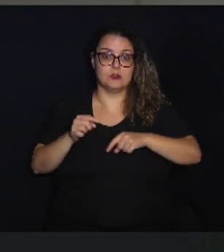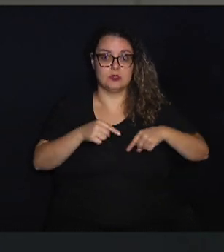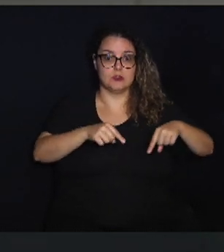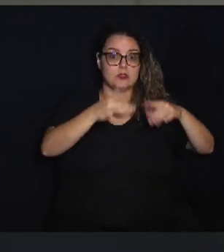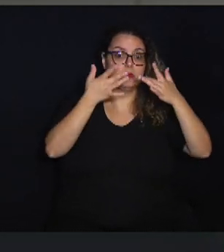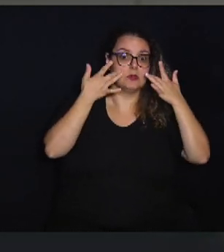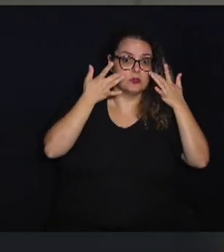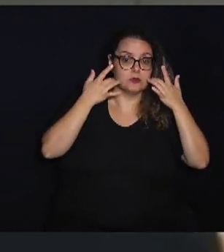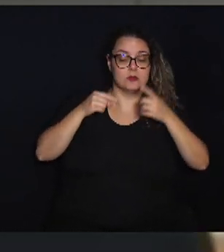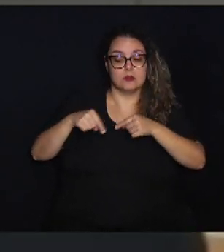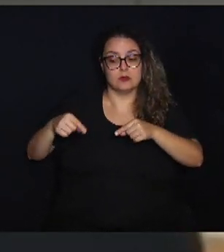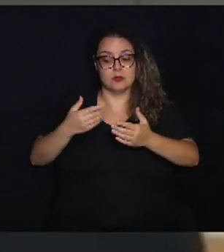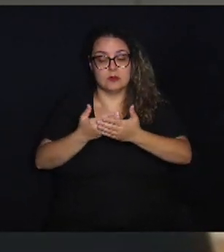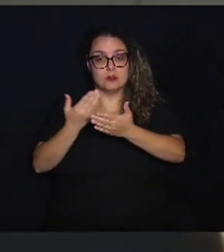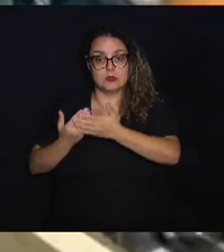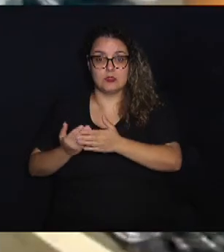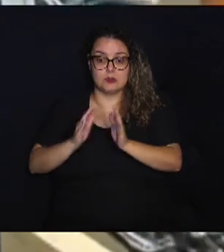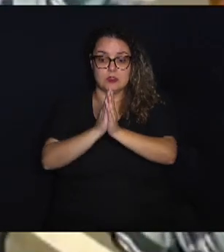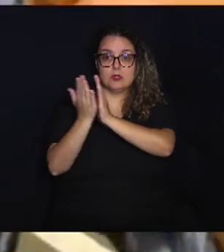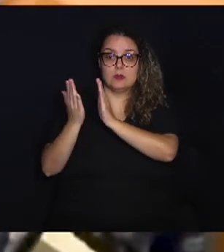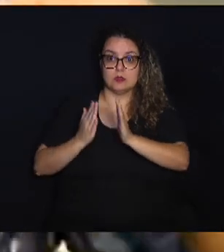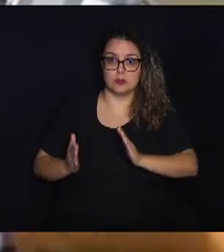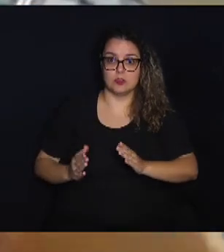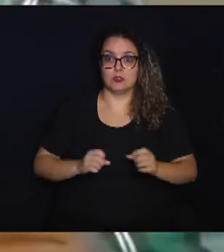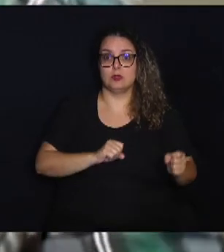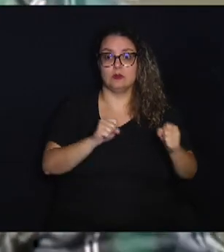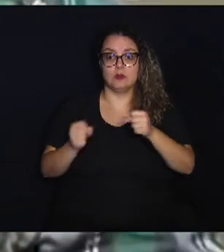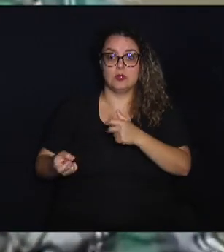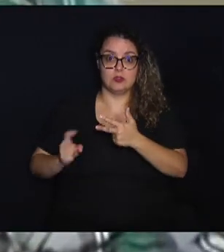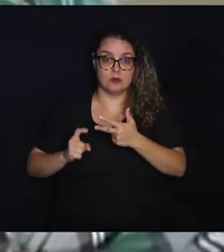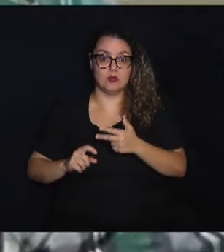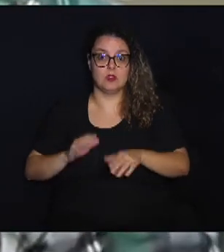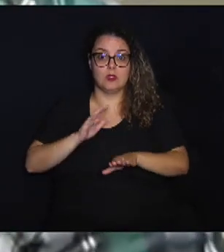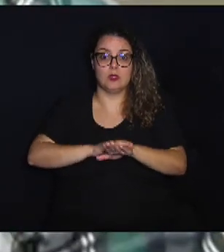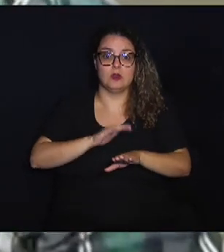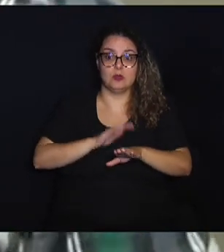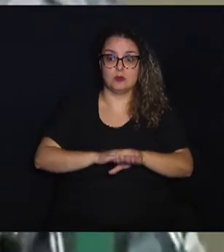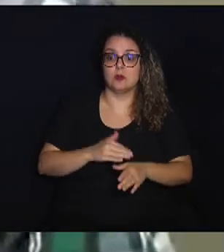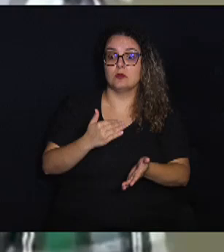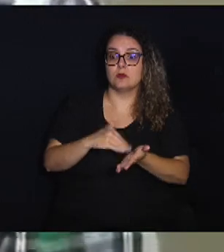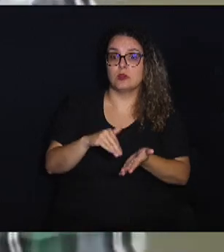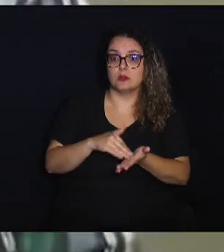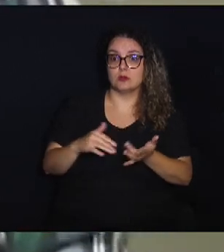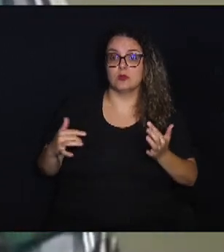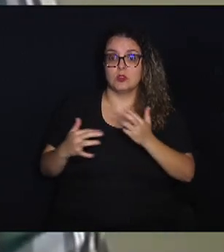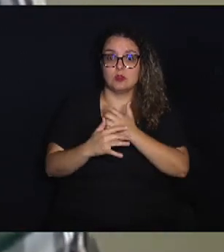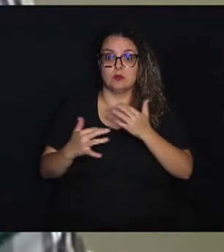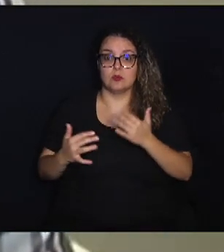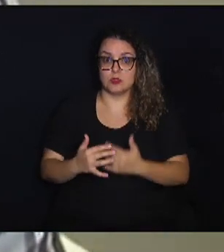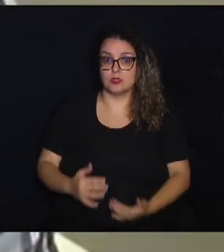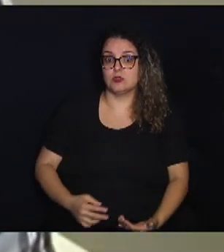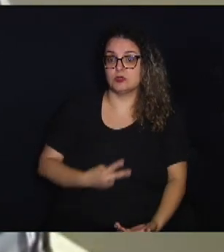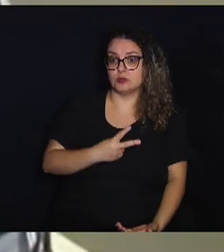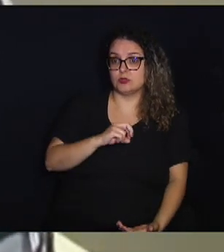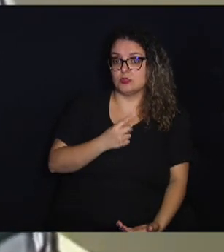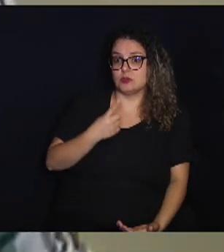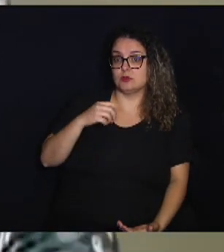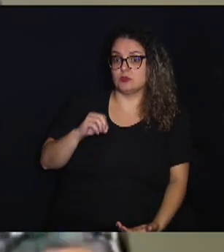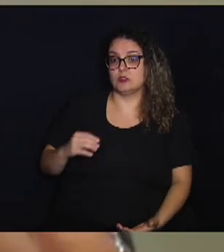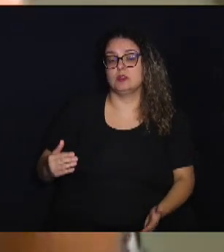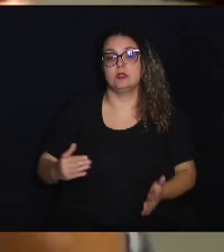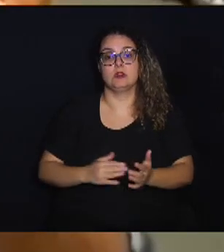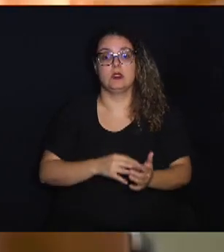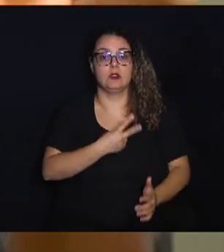e bibliotecas. No Poder Executivo, atuou como secretário municipal de Urbanismo de 2010 a